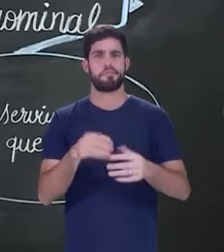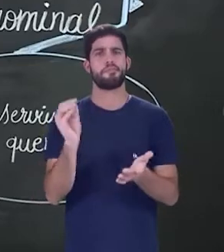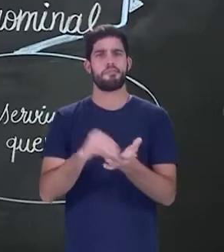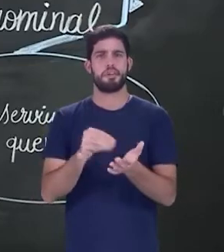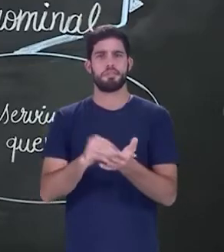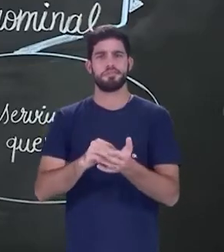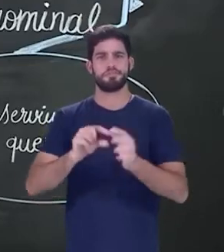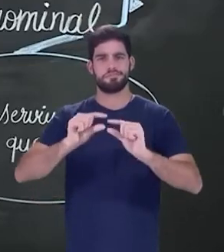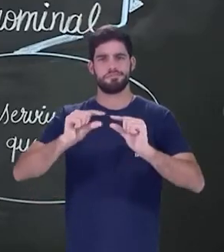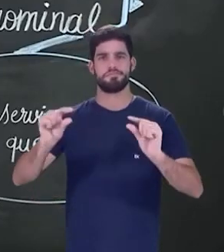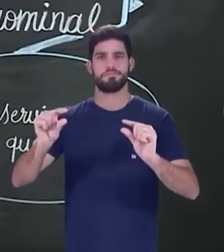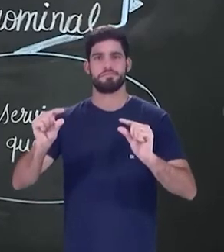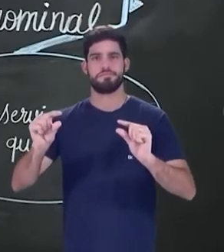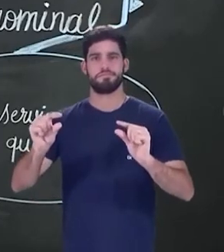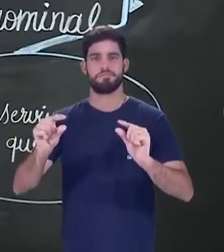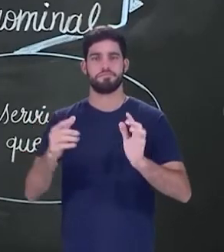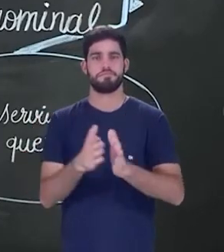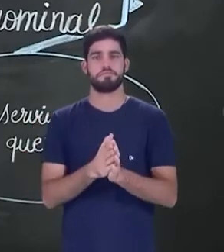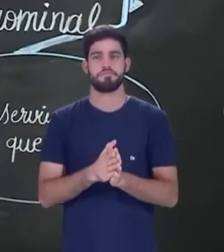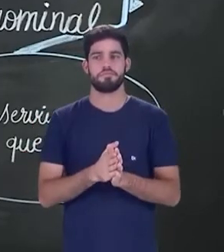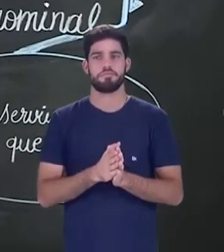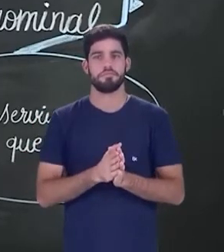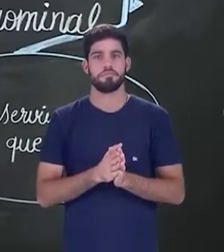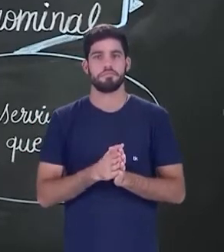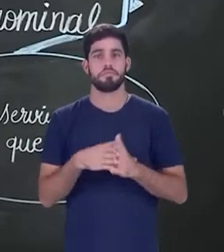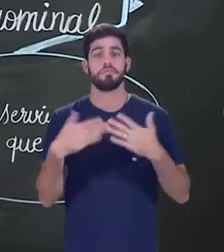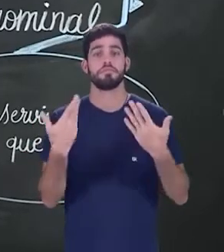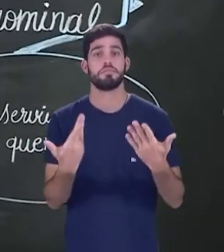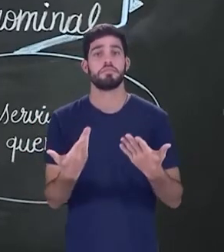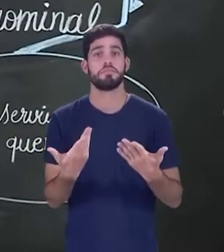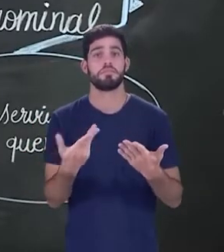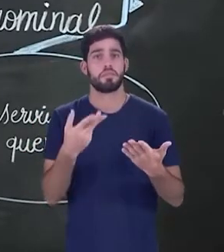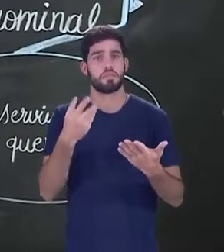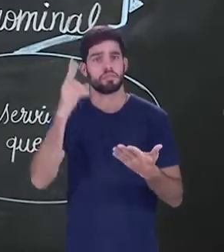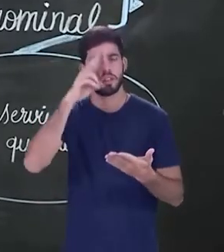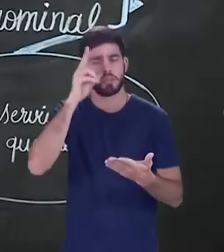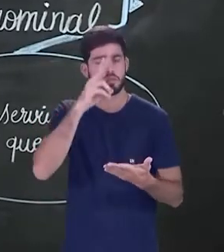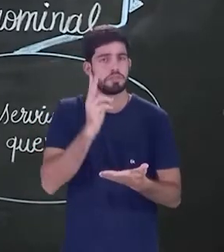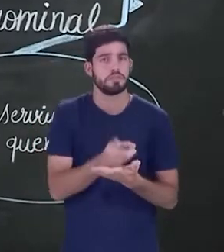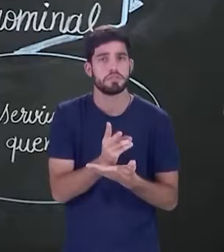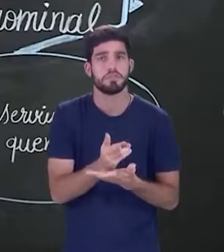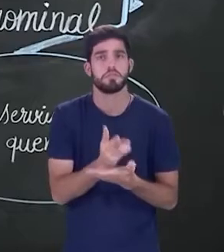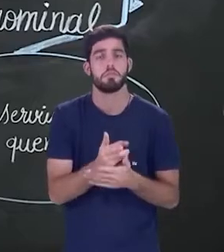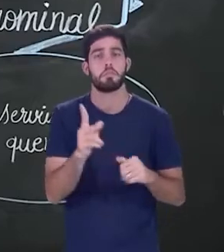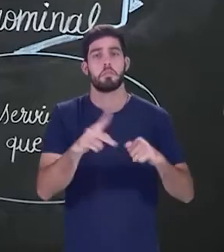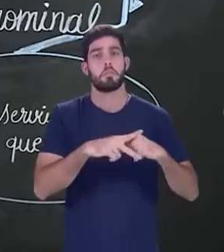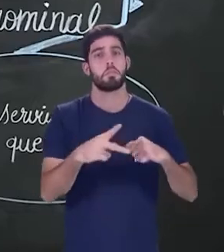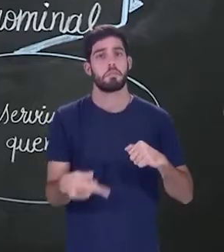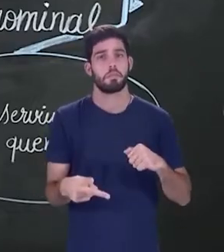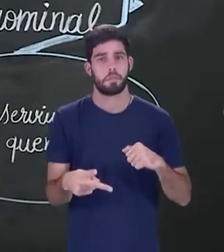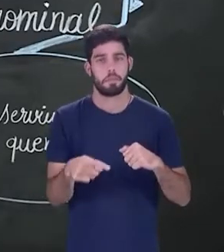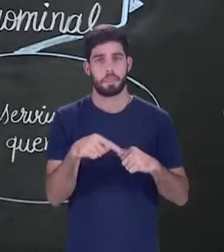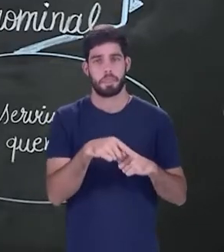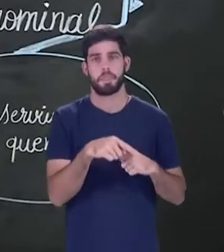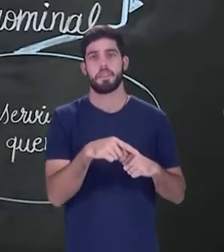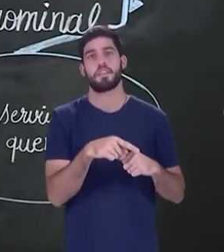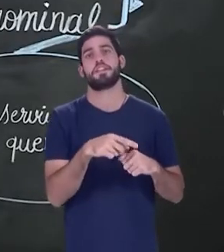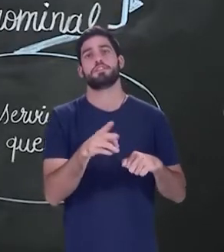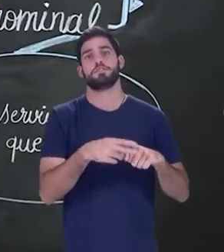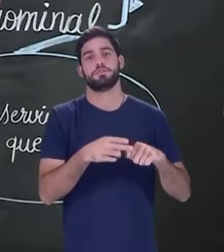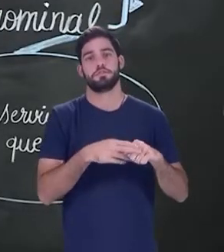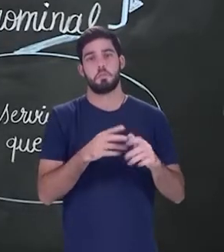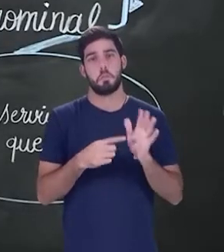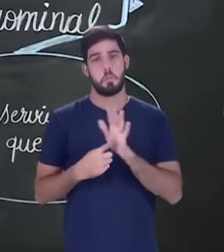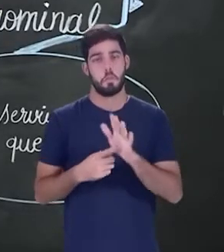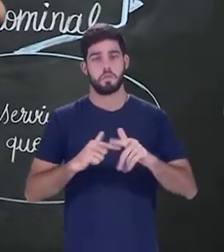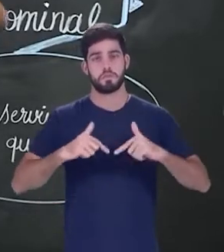um complemento, nesse caso dessa construção. Então lembra sempre que o predicado verbal gira em torno de um verbo que indica ação.